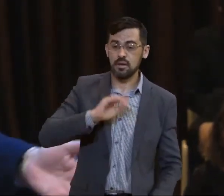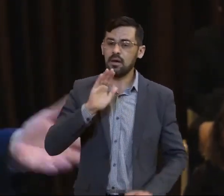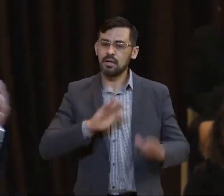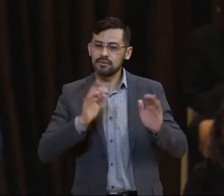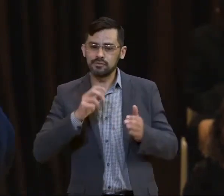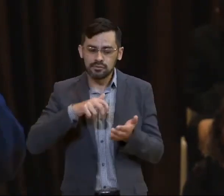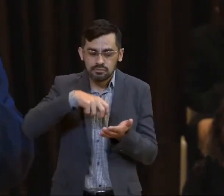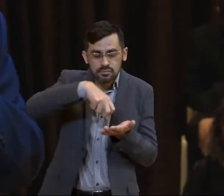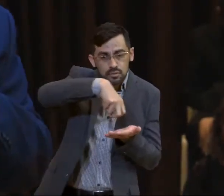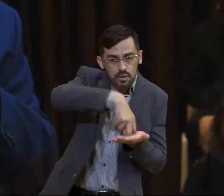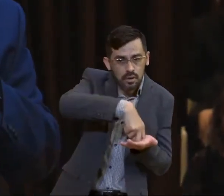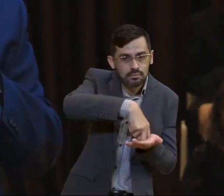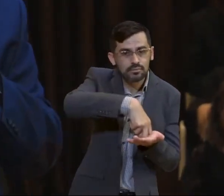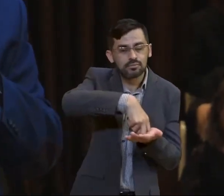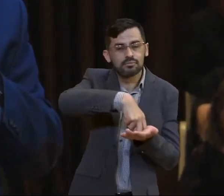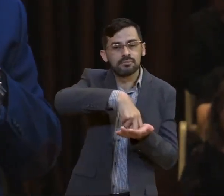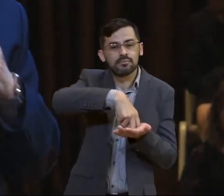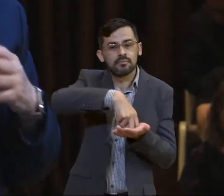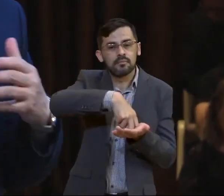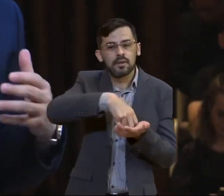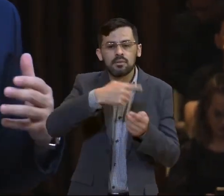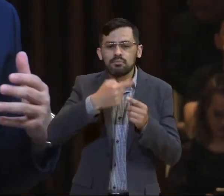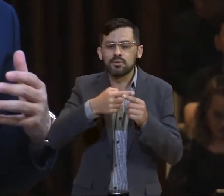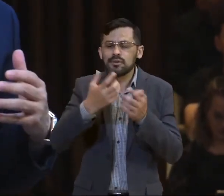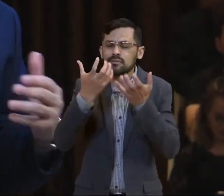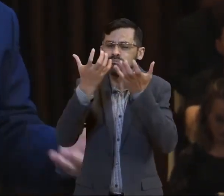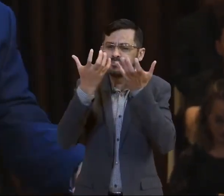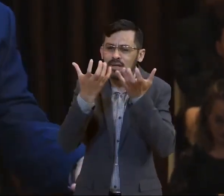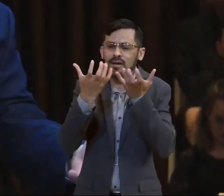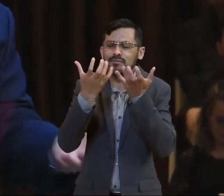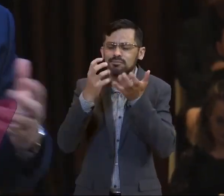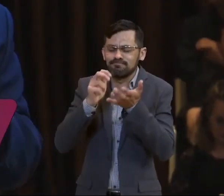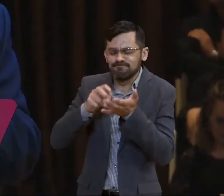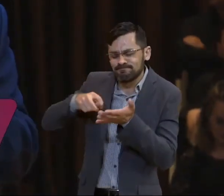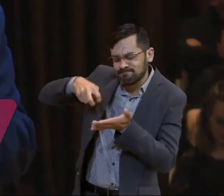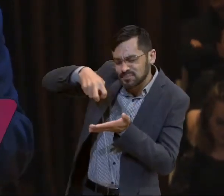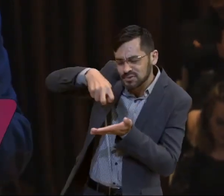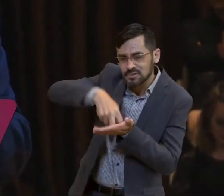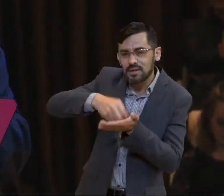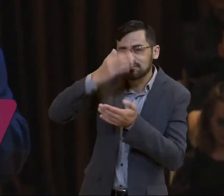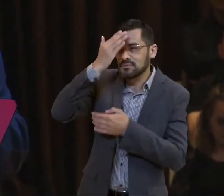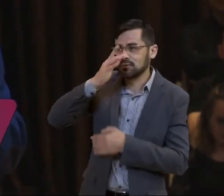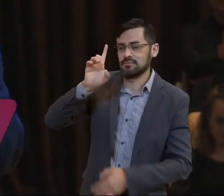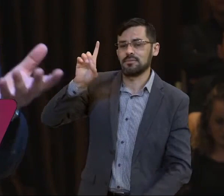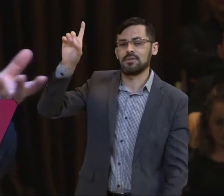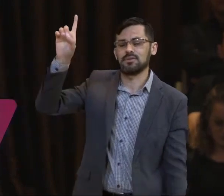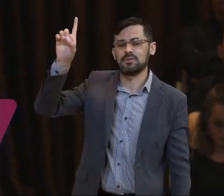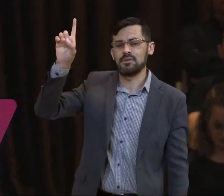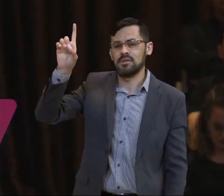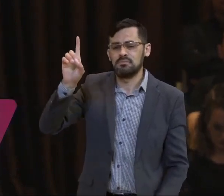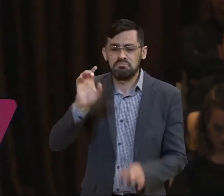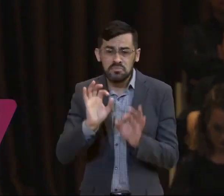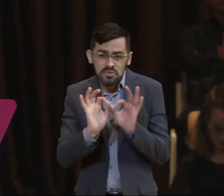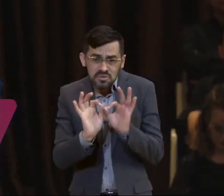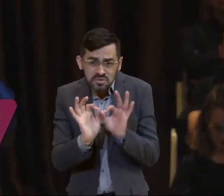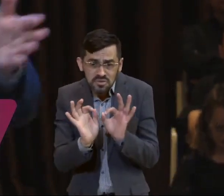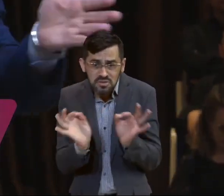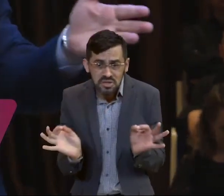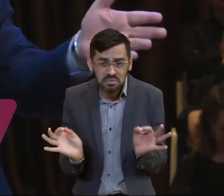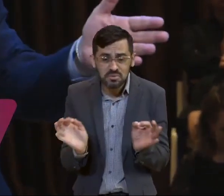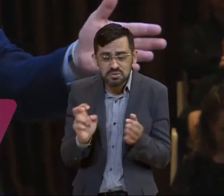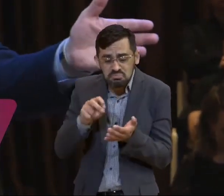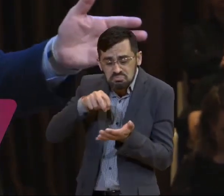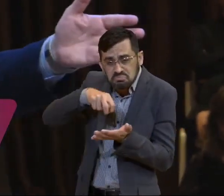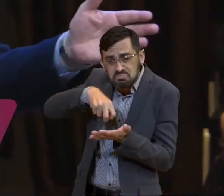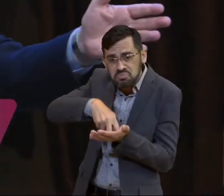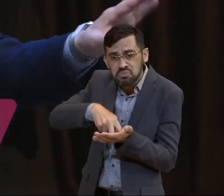se ajoelha, porque a gente quer estar prostrado aos pés do Senhor. É um pequeno gesto para alguém, pode